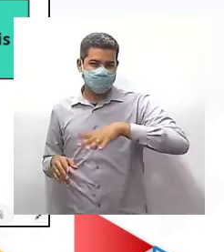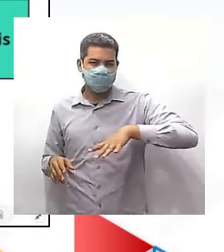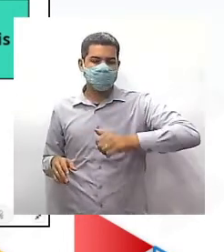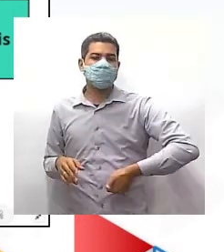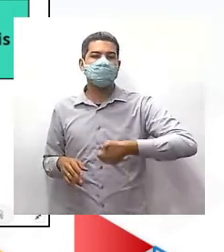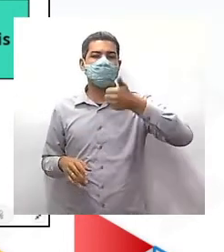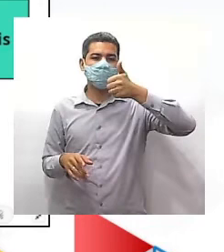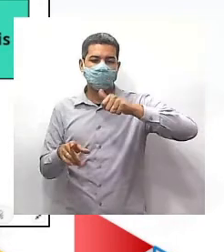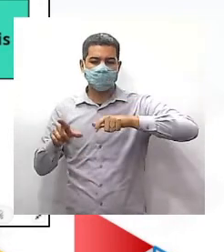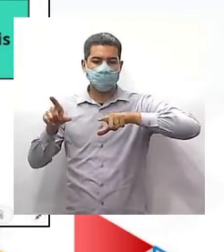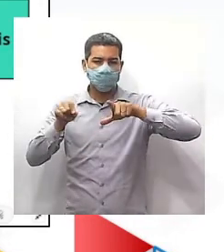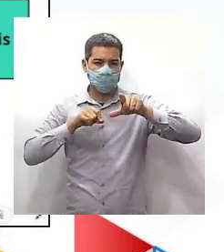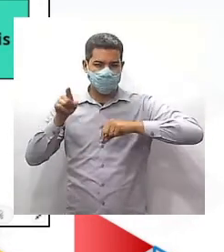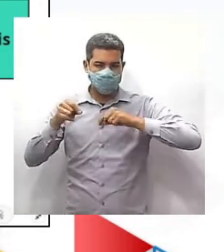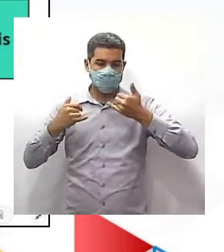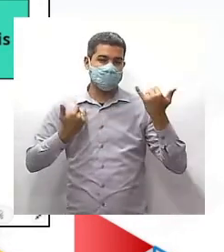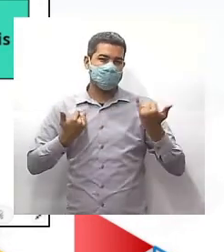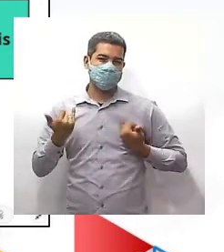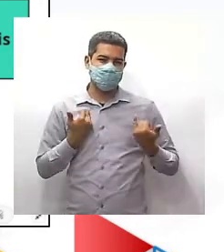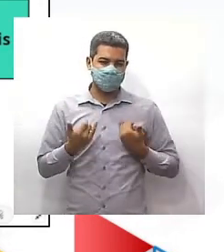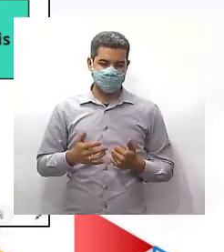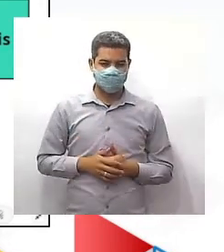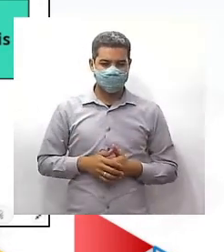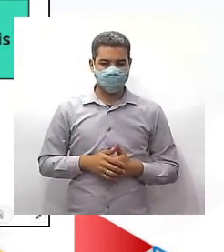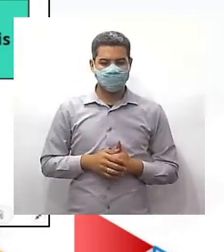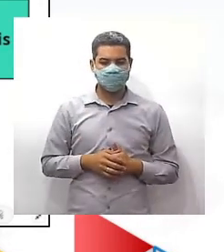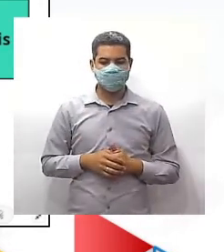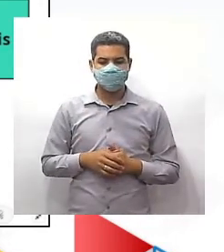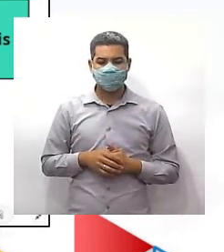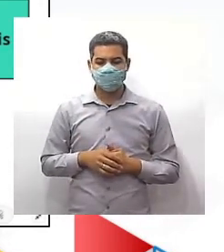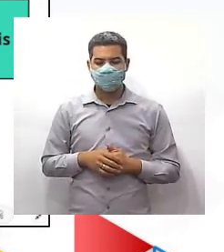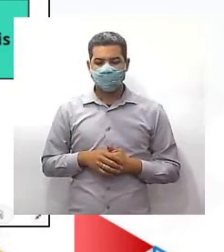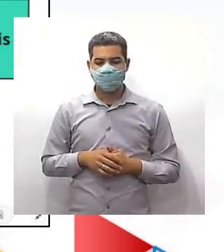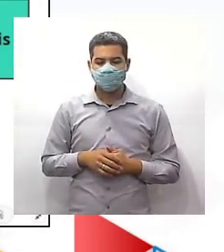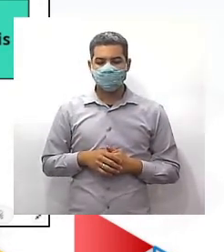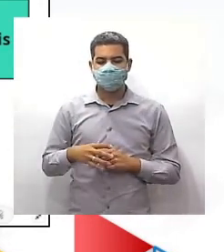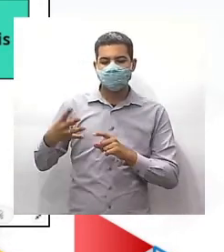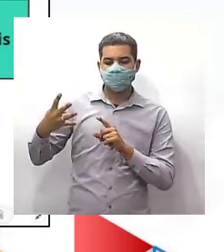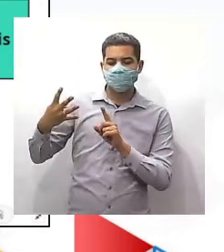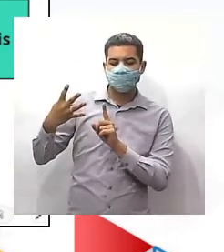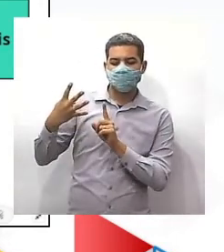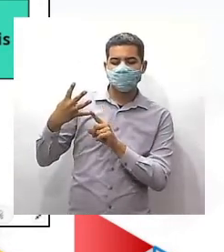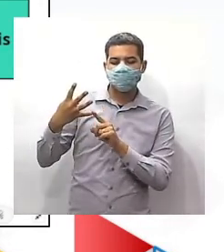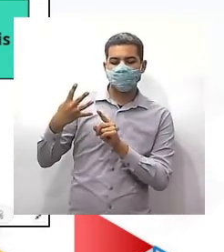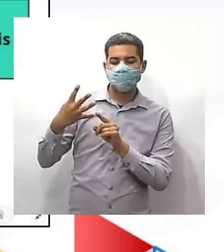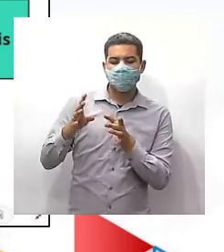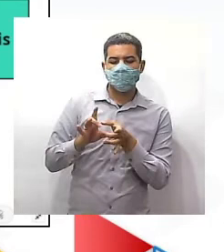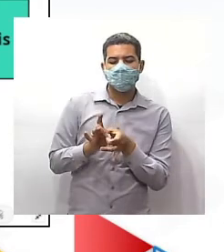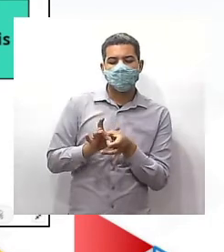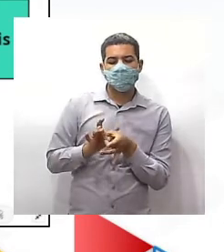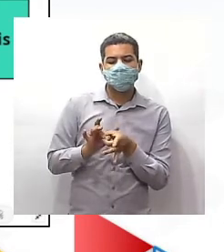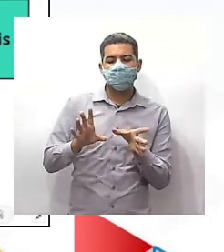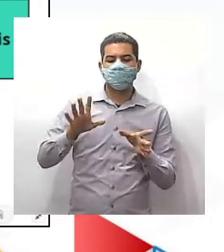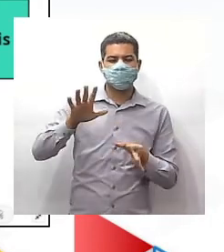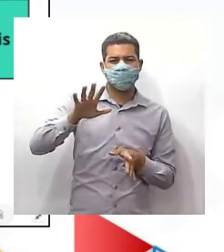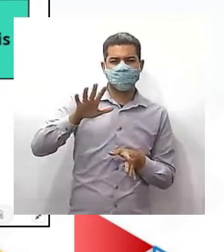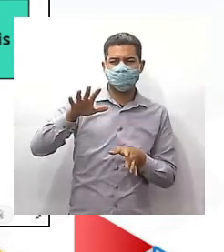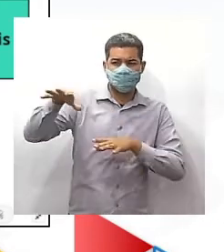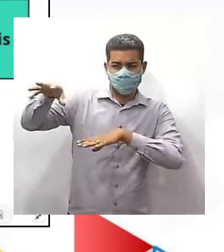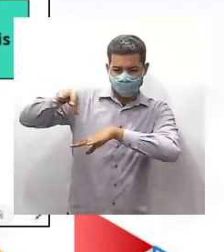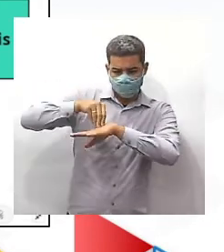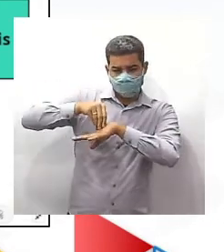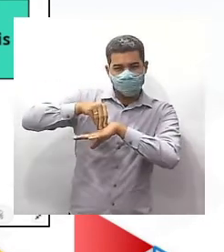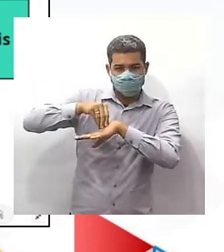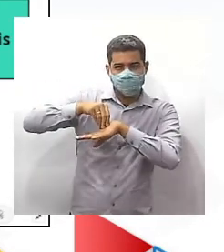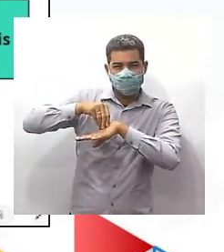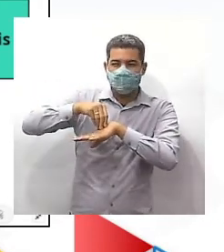melhor coletar informações. Permite generalizações à amostra. Então eu posso dizer que aquela